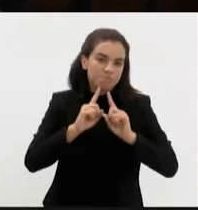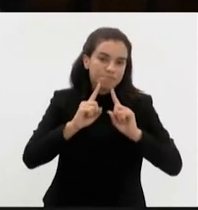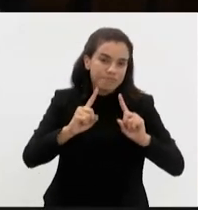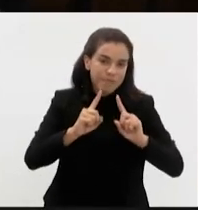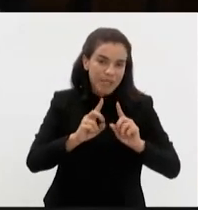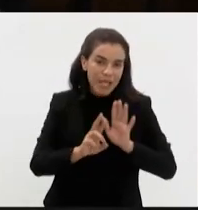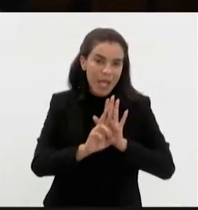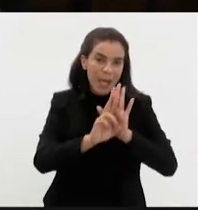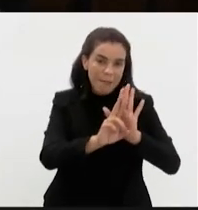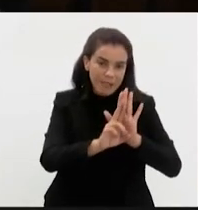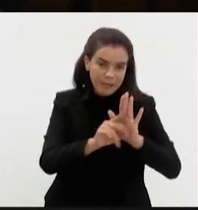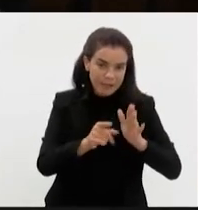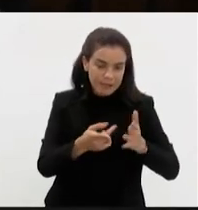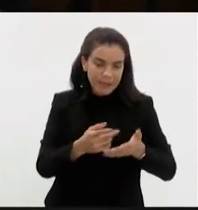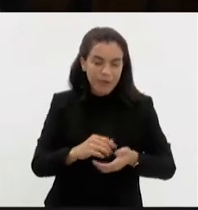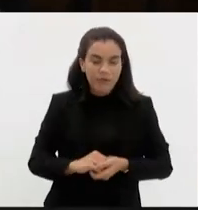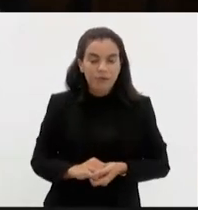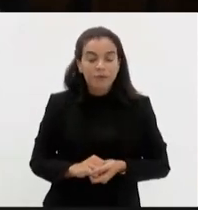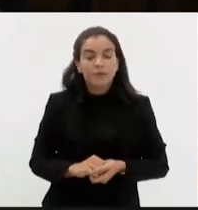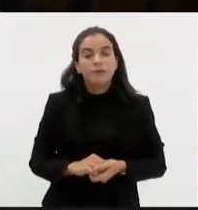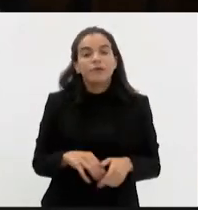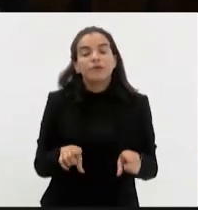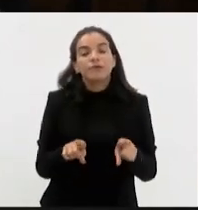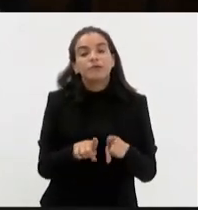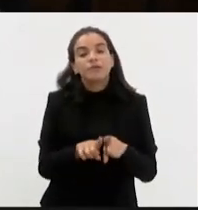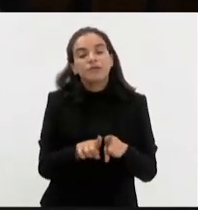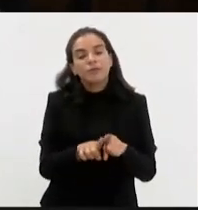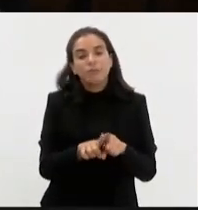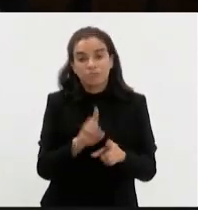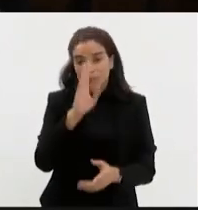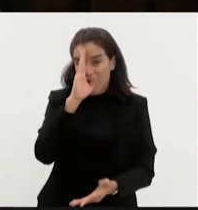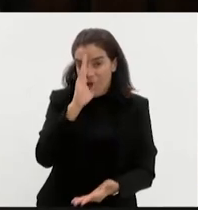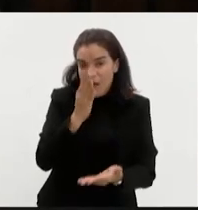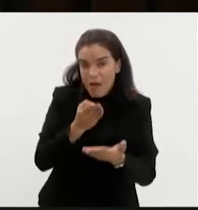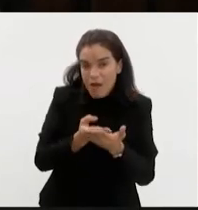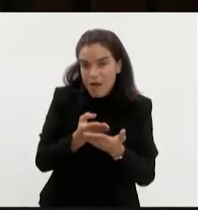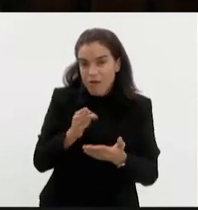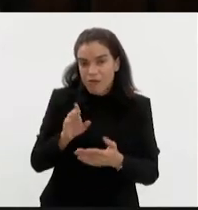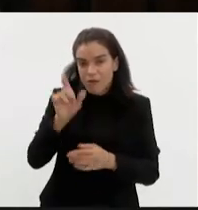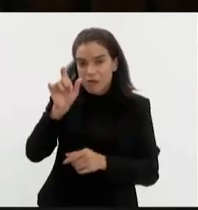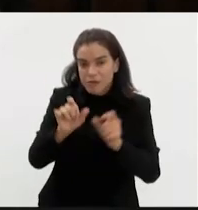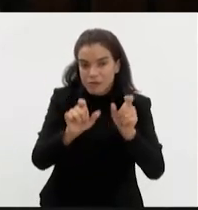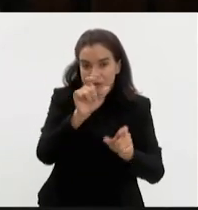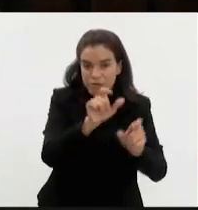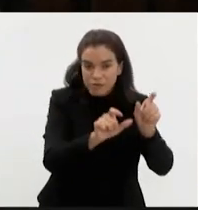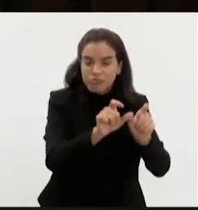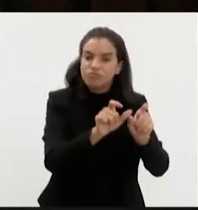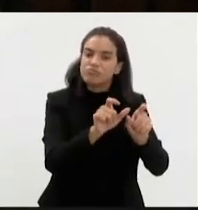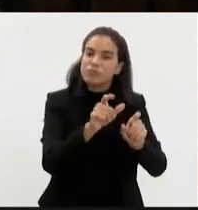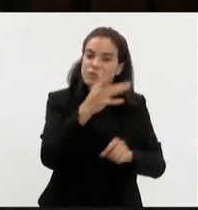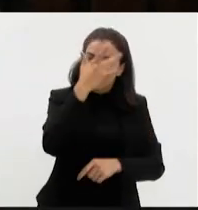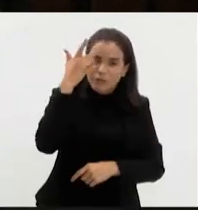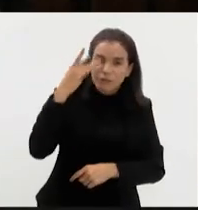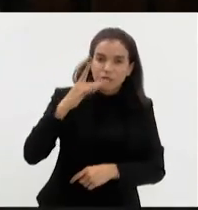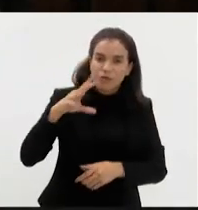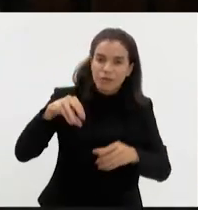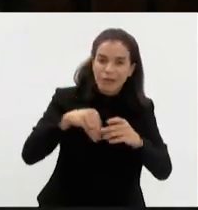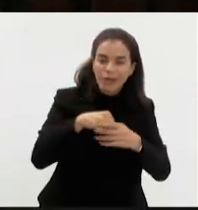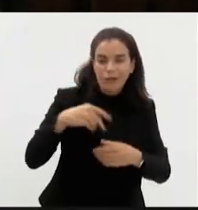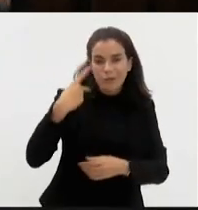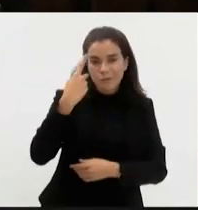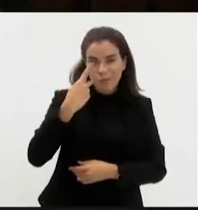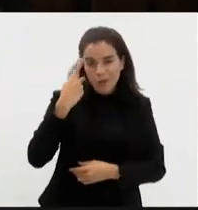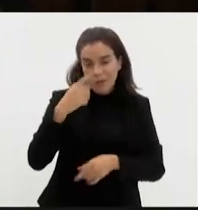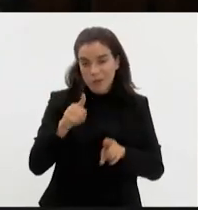né e por fim a confiança dos atores políticos e dos